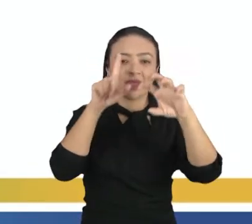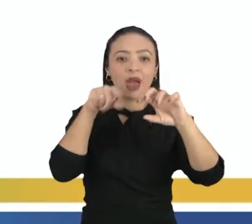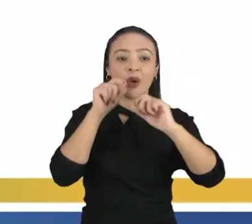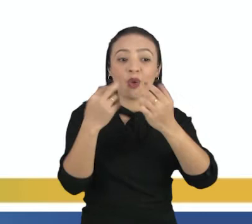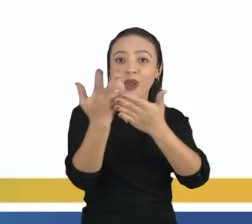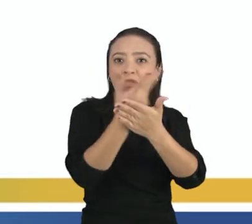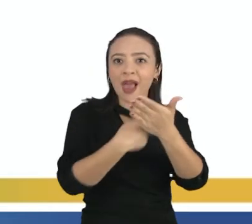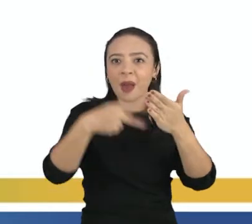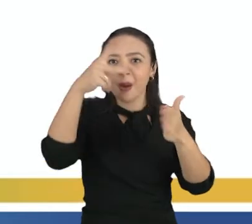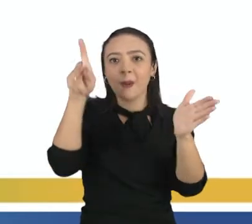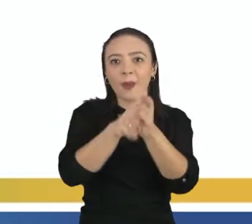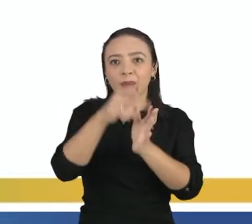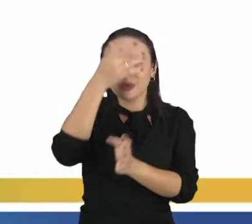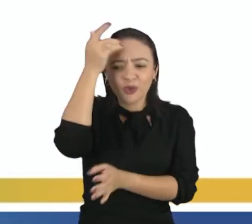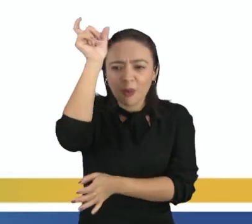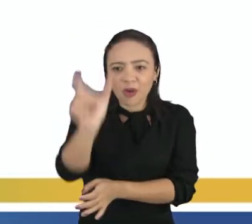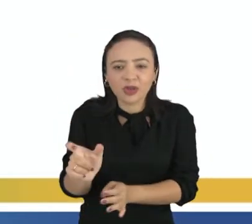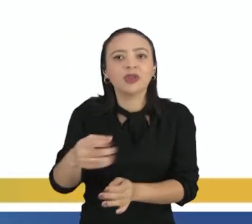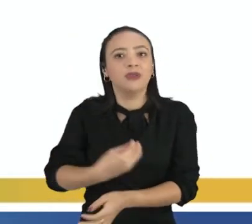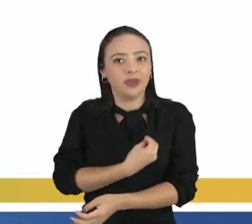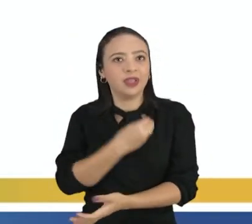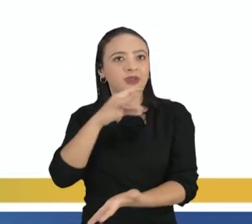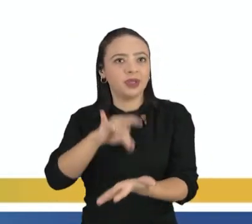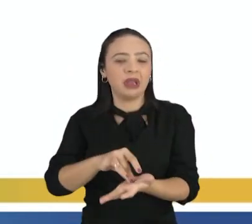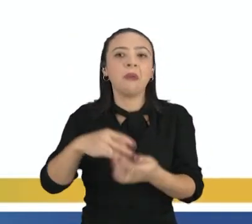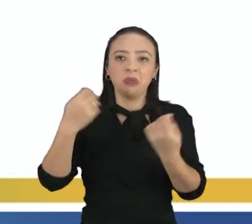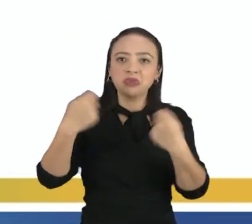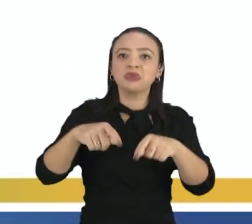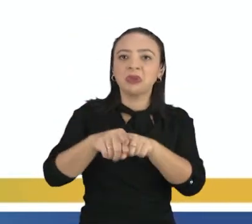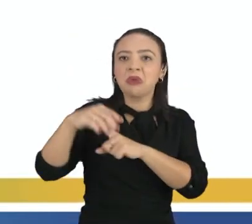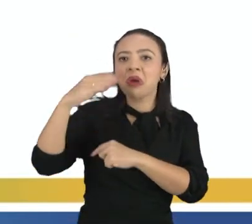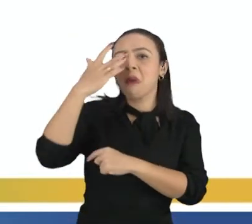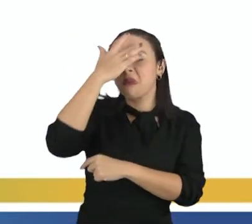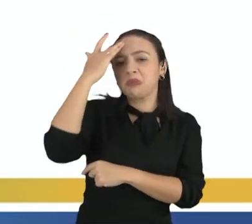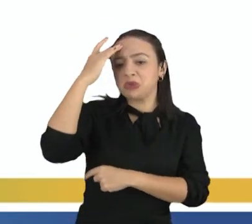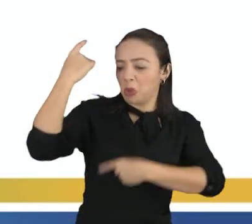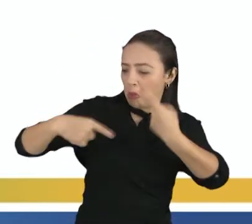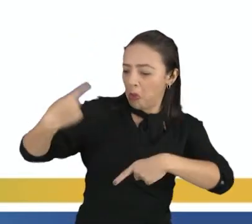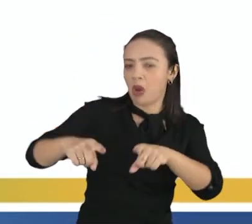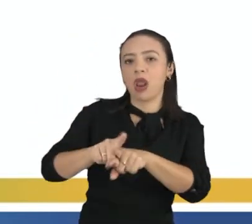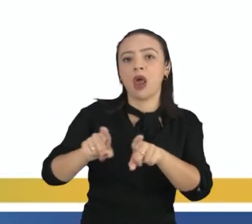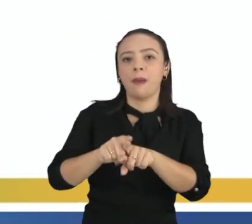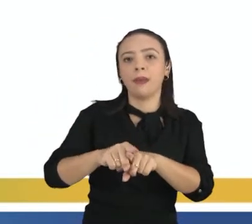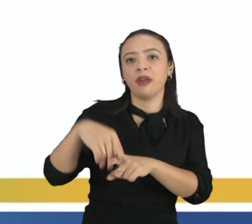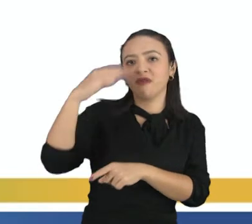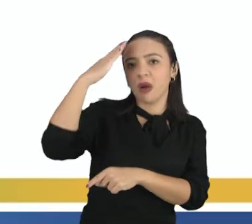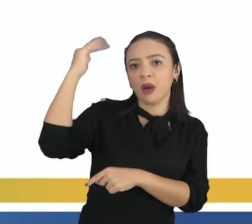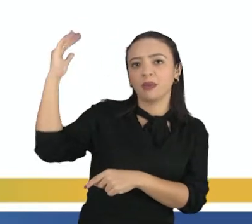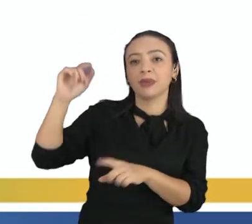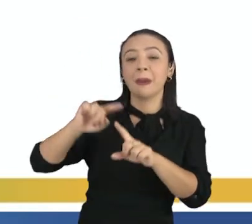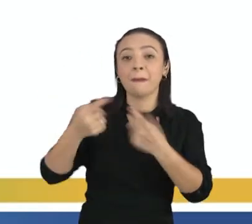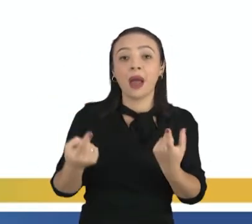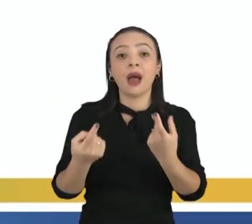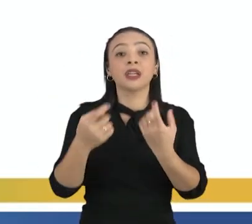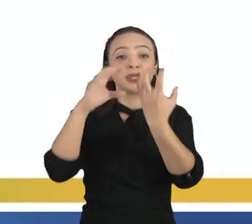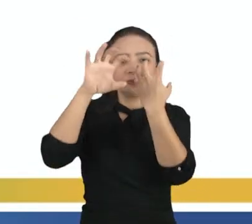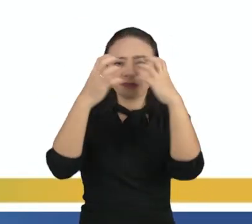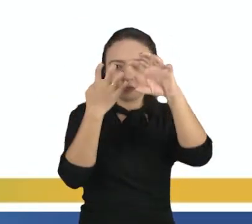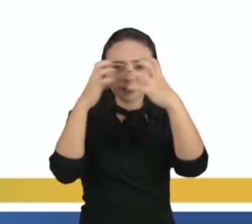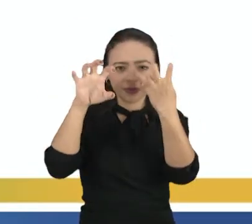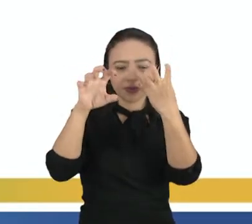de um personagem da vida real, tal como políticos e artistas. Porém, a caricatura enfatiza